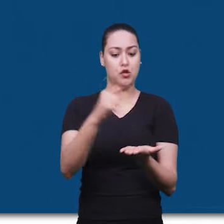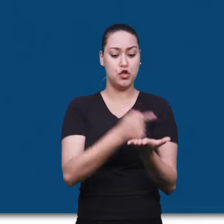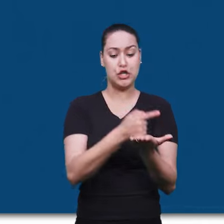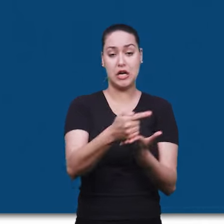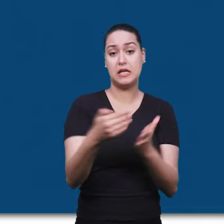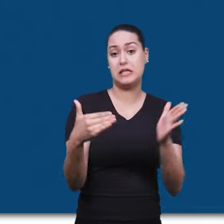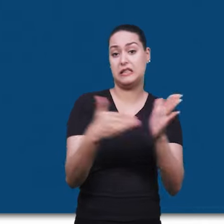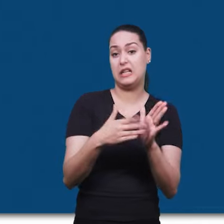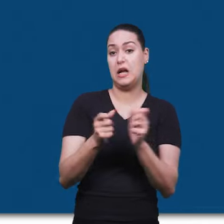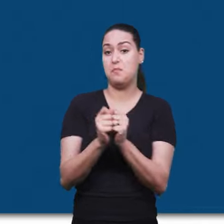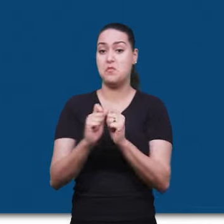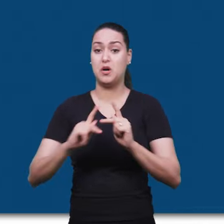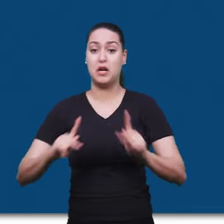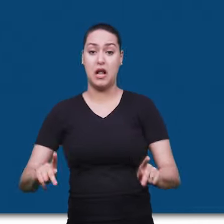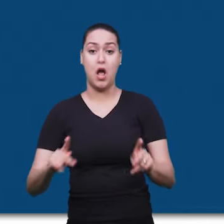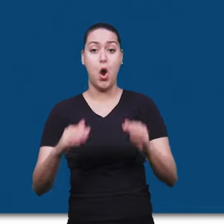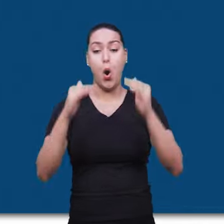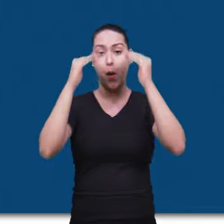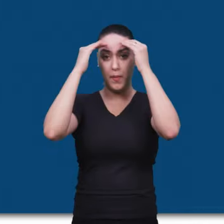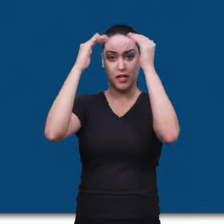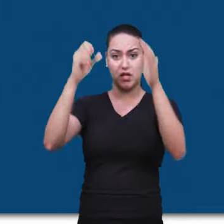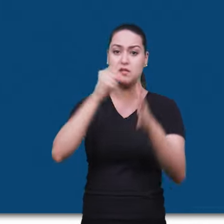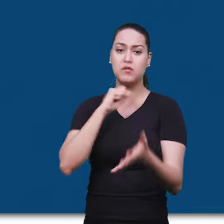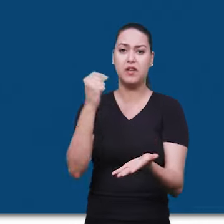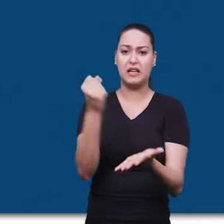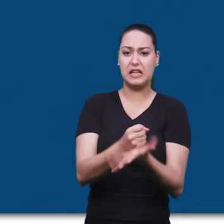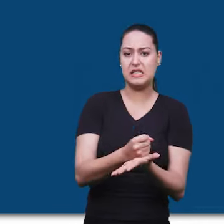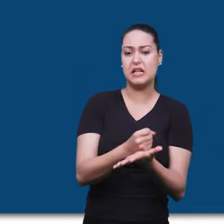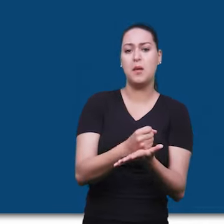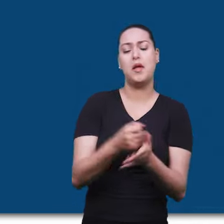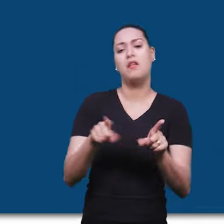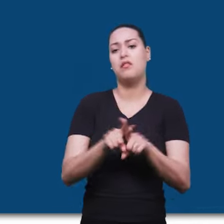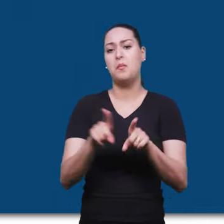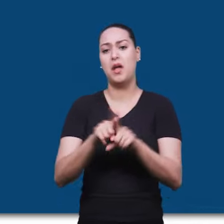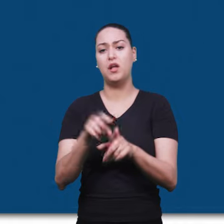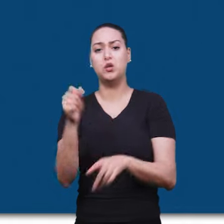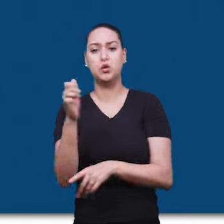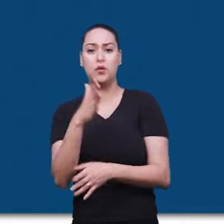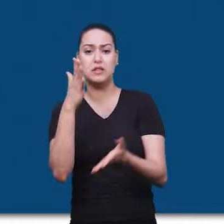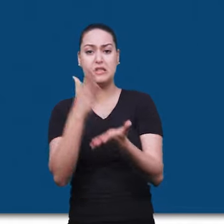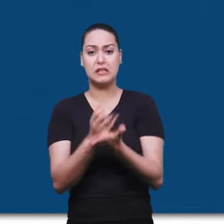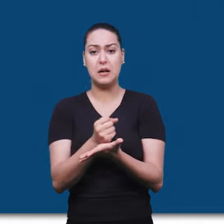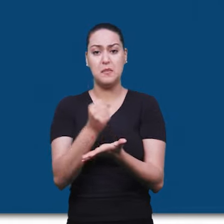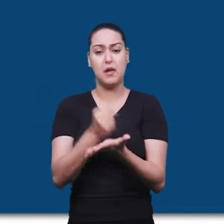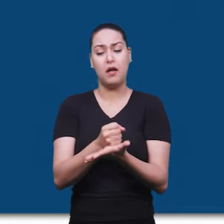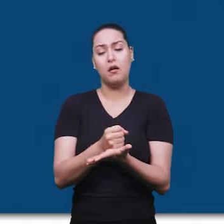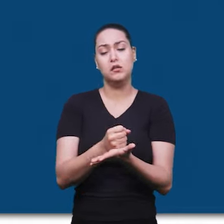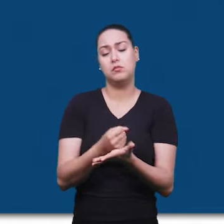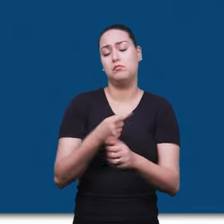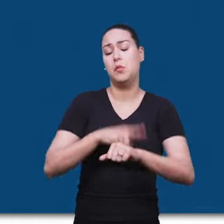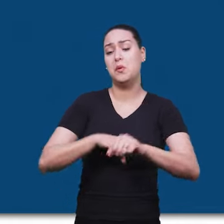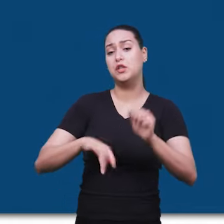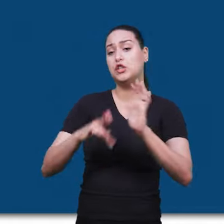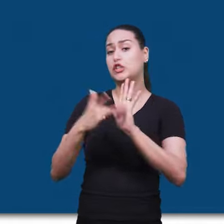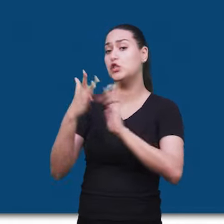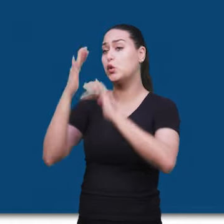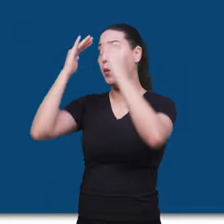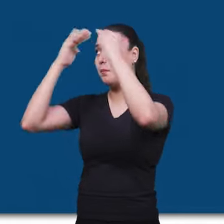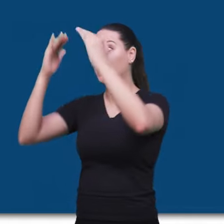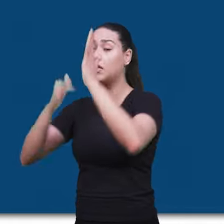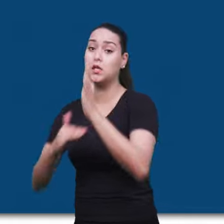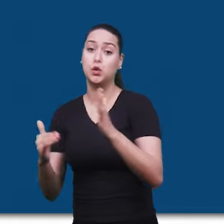Testamento, a obediência ao chamado de Jesus em seu ministério terreno, e no Novo Testamento e nos nossos dias,